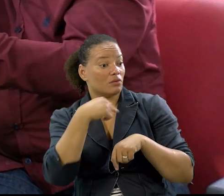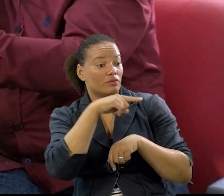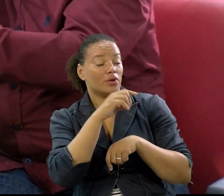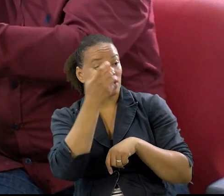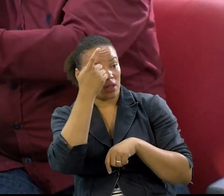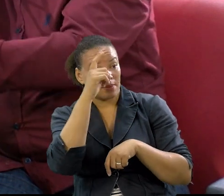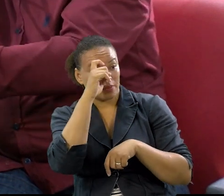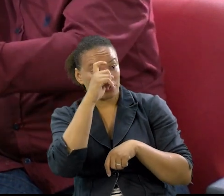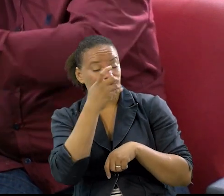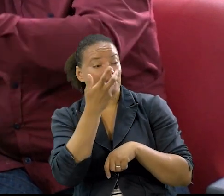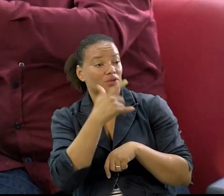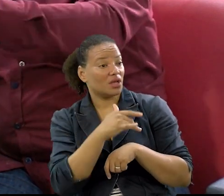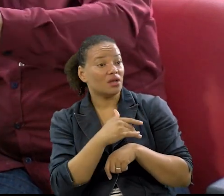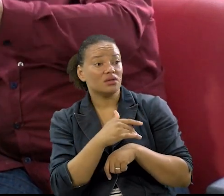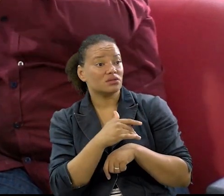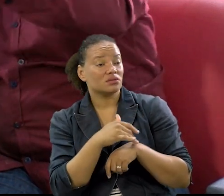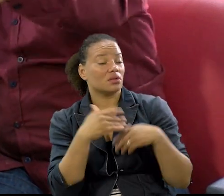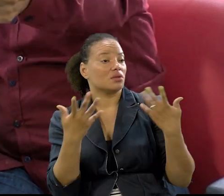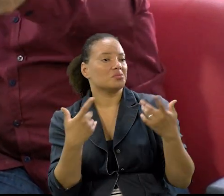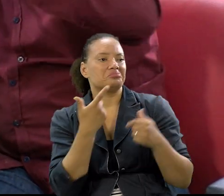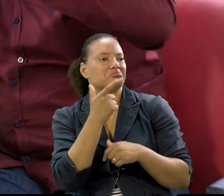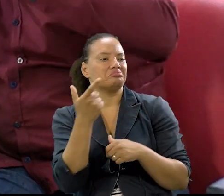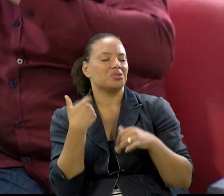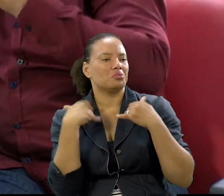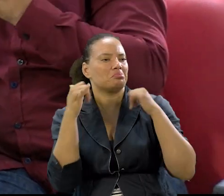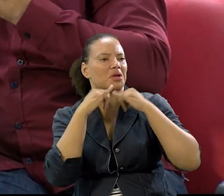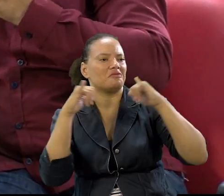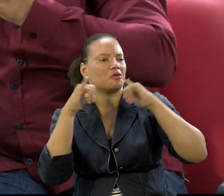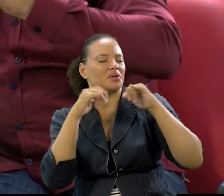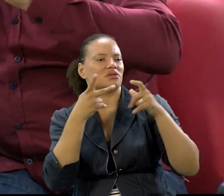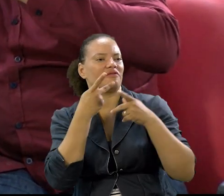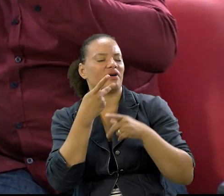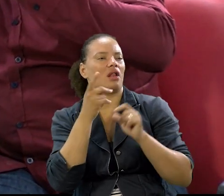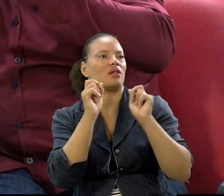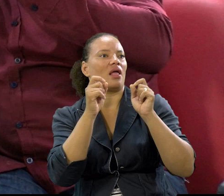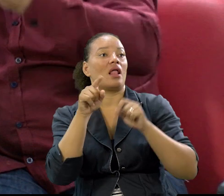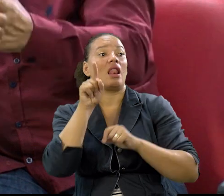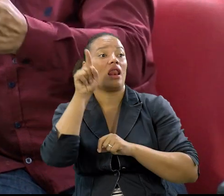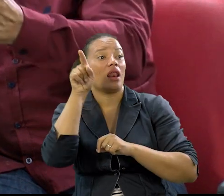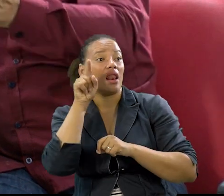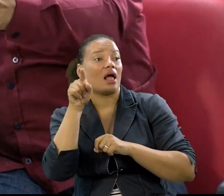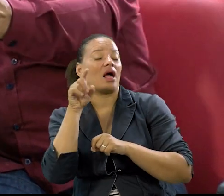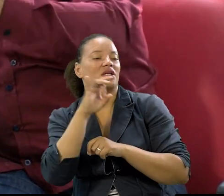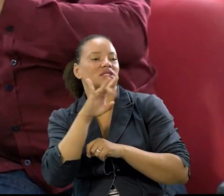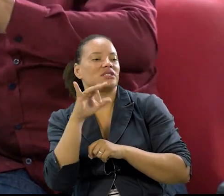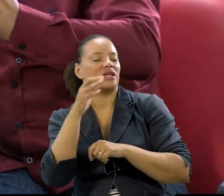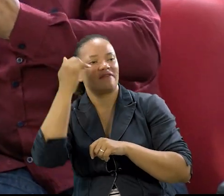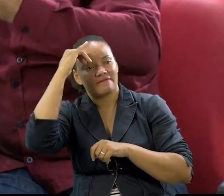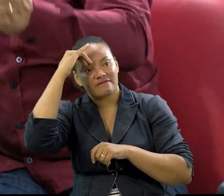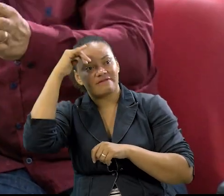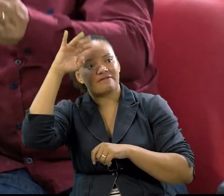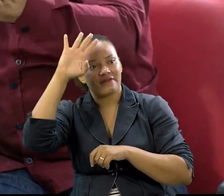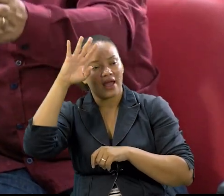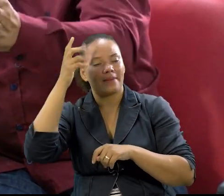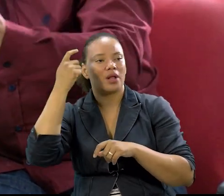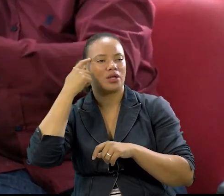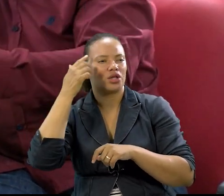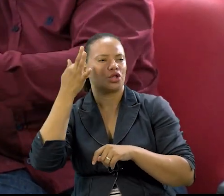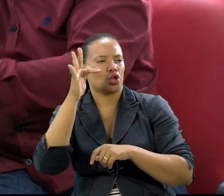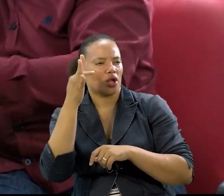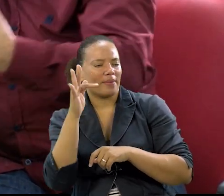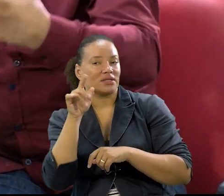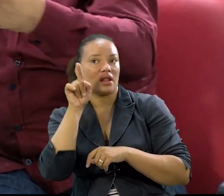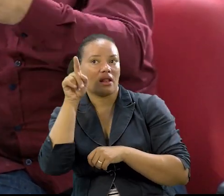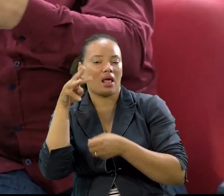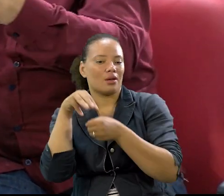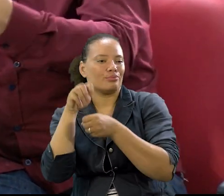divulgação pessas vá pro posto de saúde se é só febre vá pro posto de saúde se é dor de cabeça vá pro